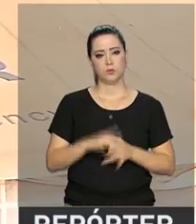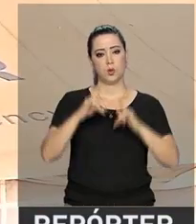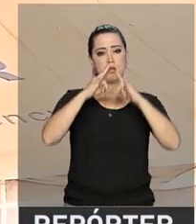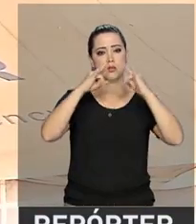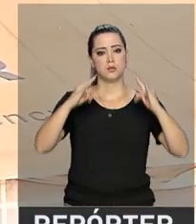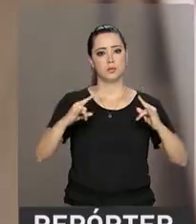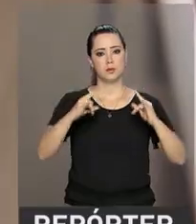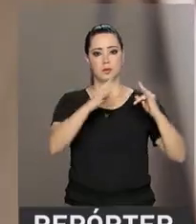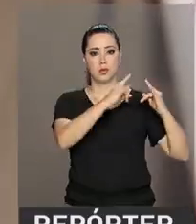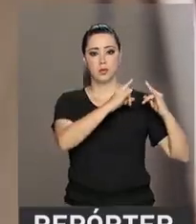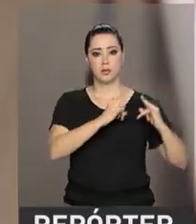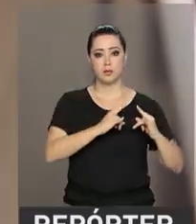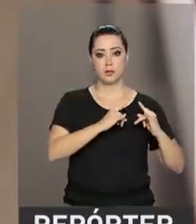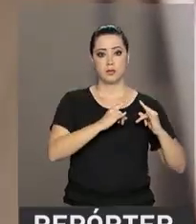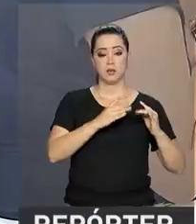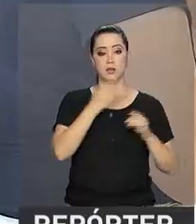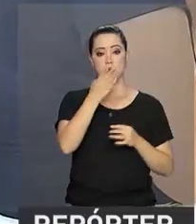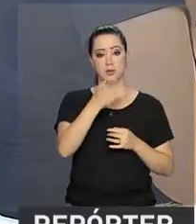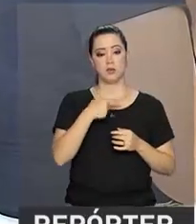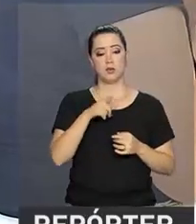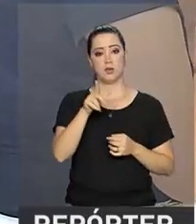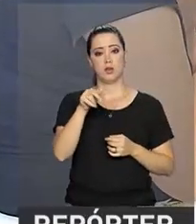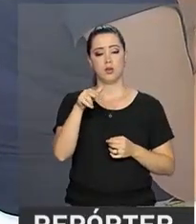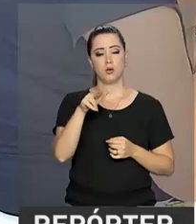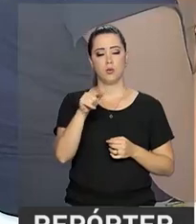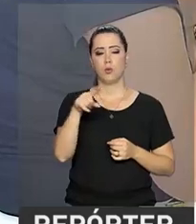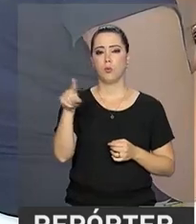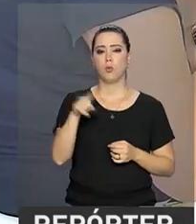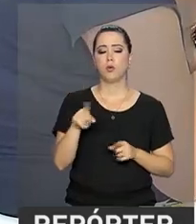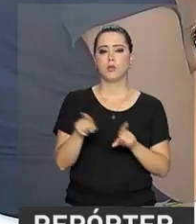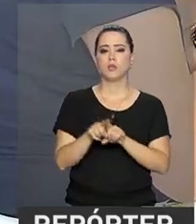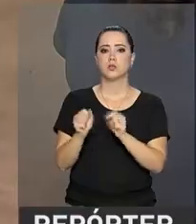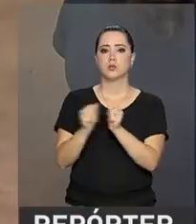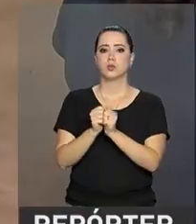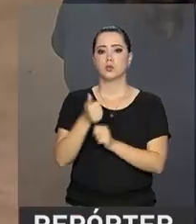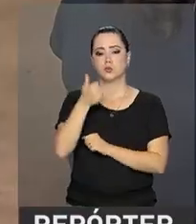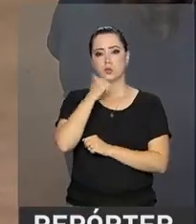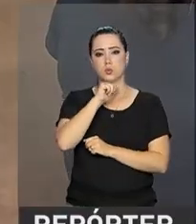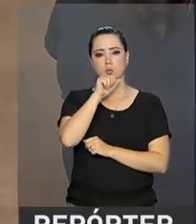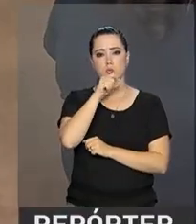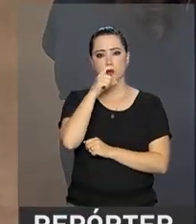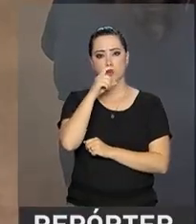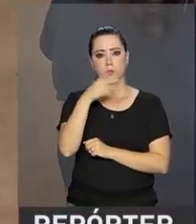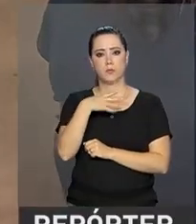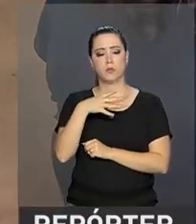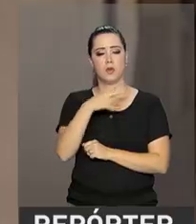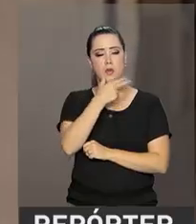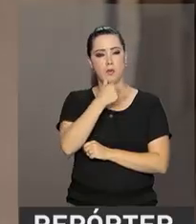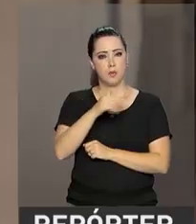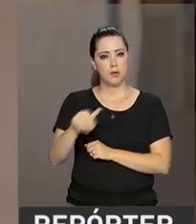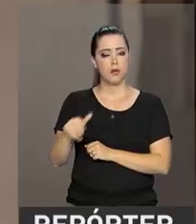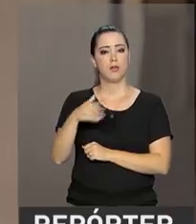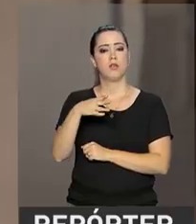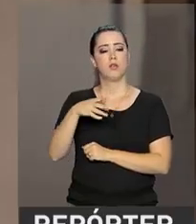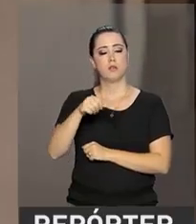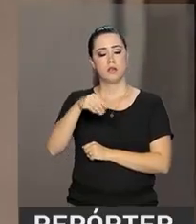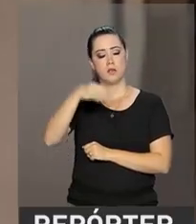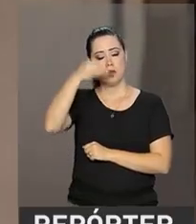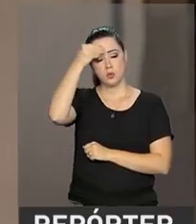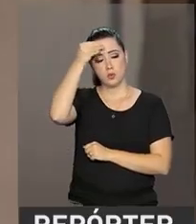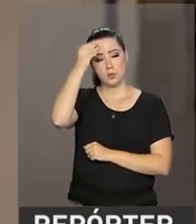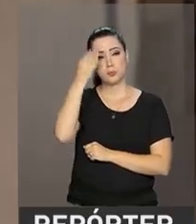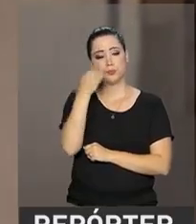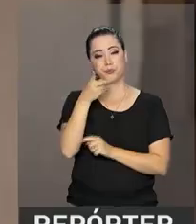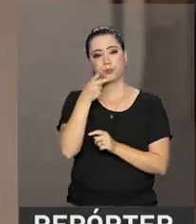vizinha a Rênesis está a Luz Cares. Ela divide o espaço com os pais, a irmã e a sobrinha. Conta que a vida na Venezuela